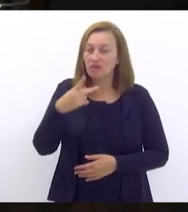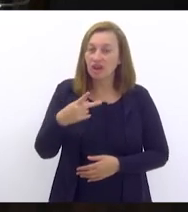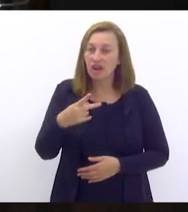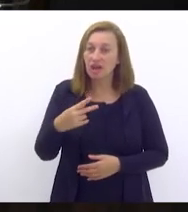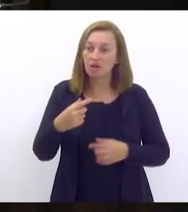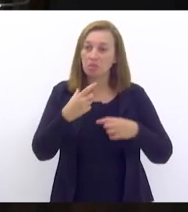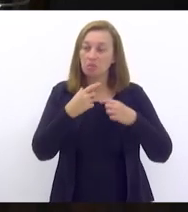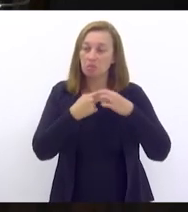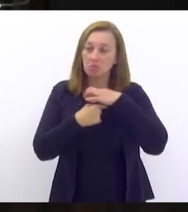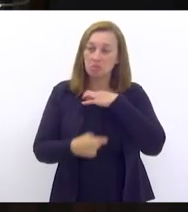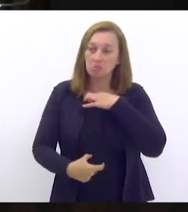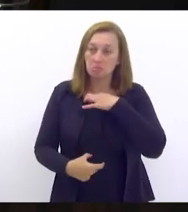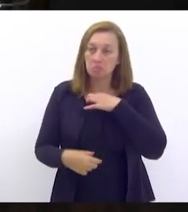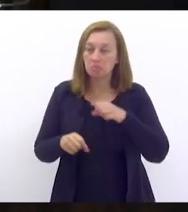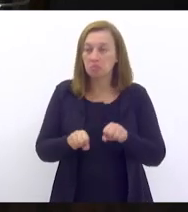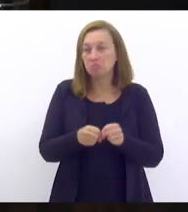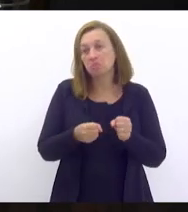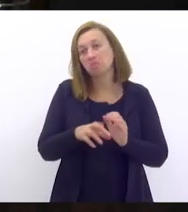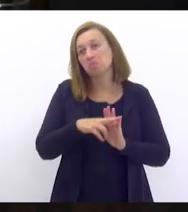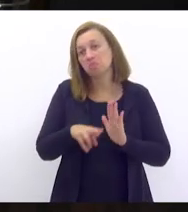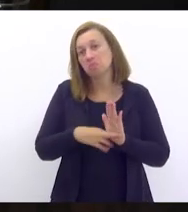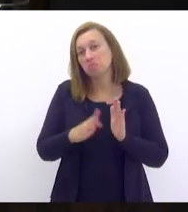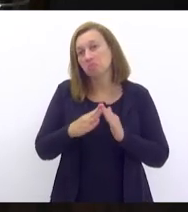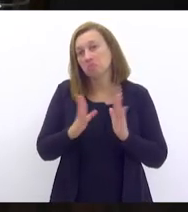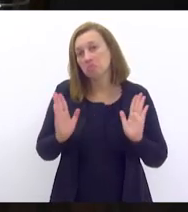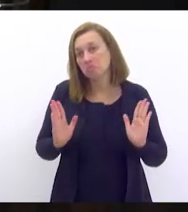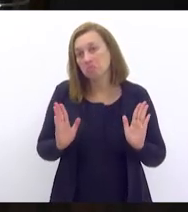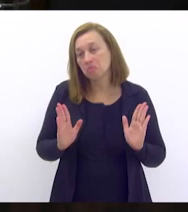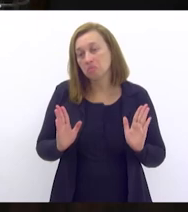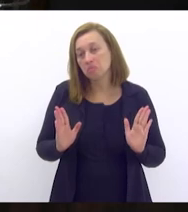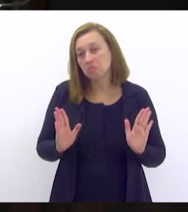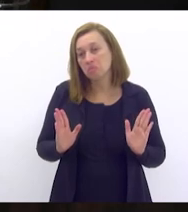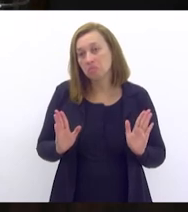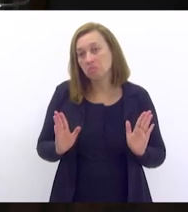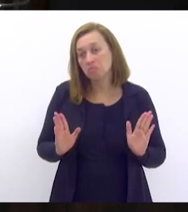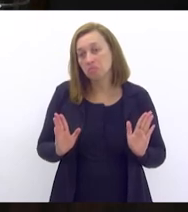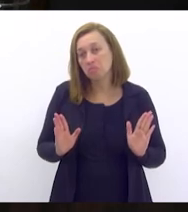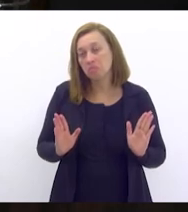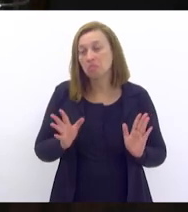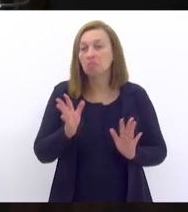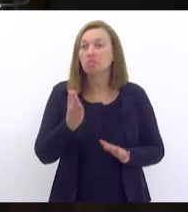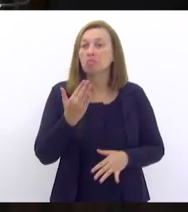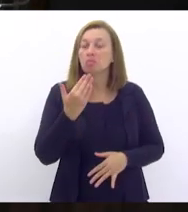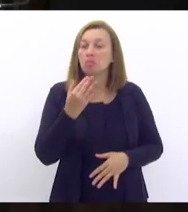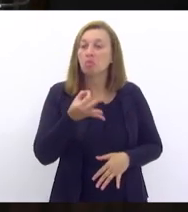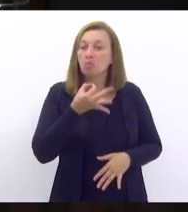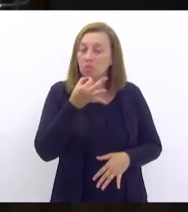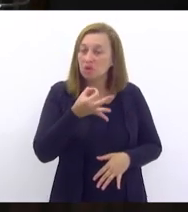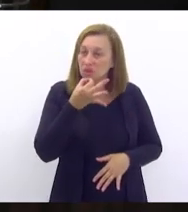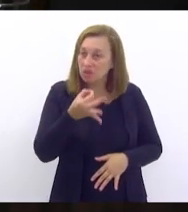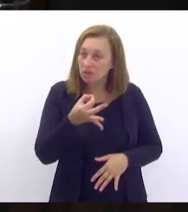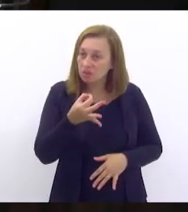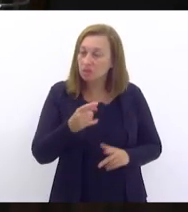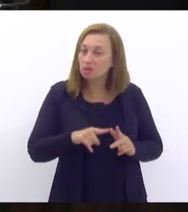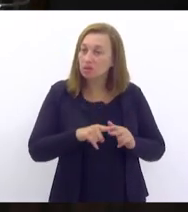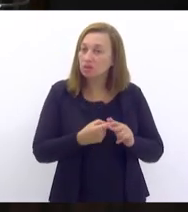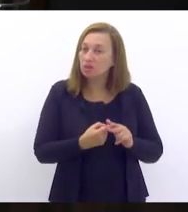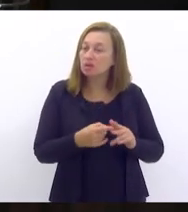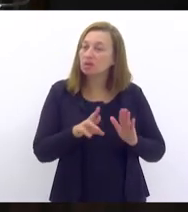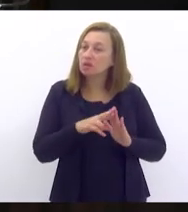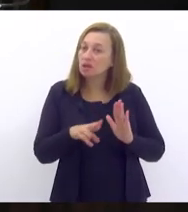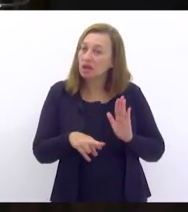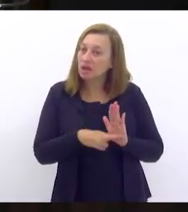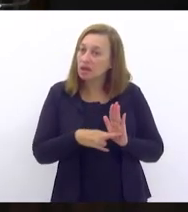estaria quebrando o regimento interno, e fazer aqui uma sugestão para alteração do